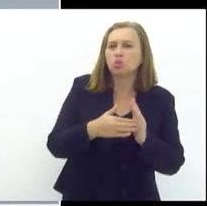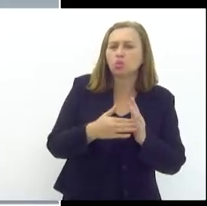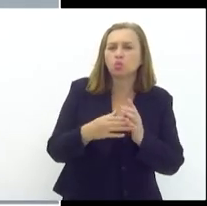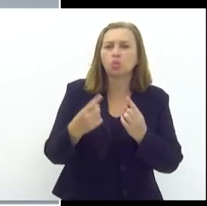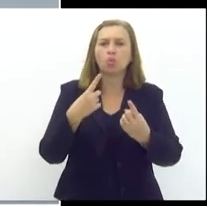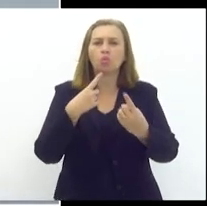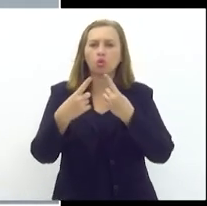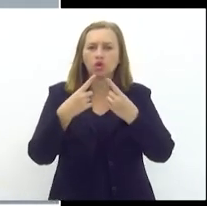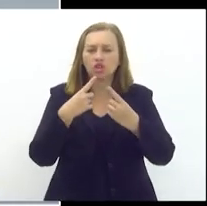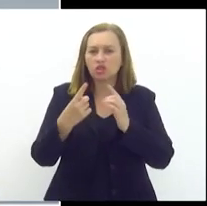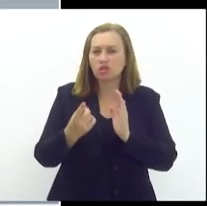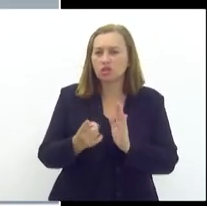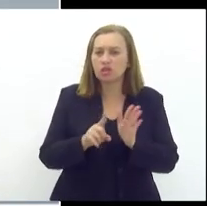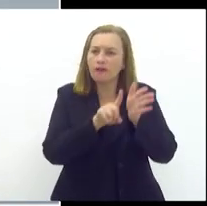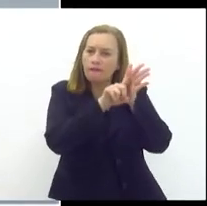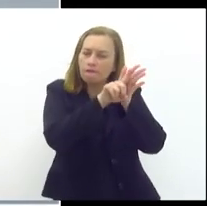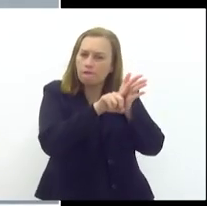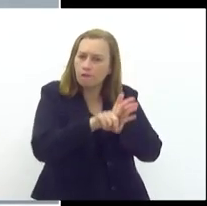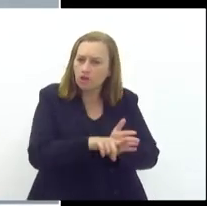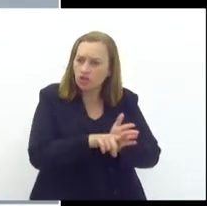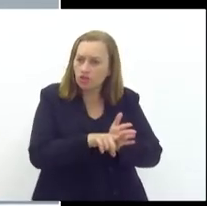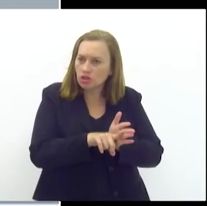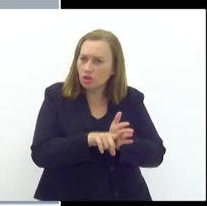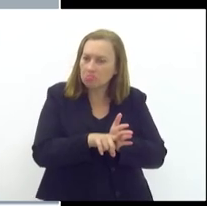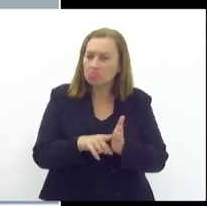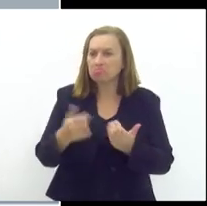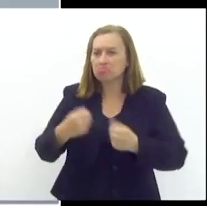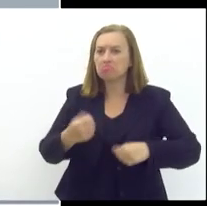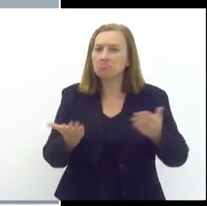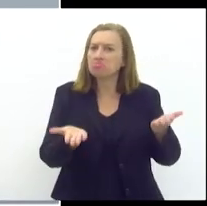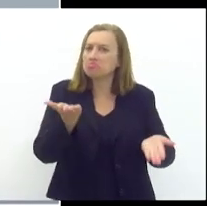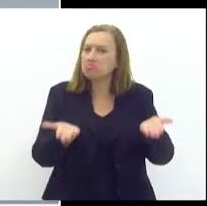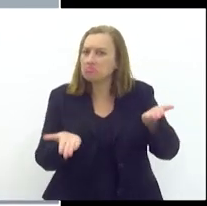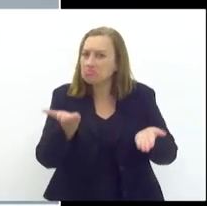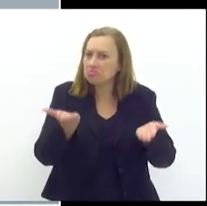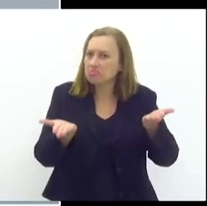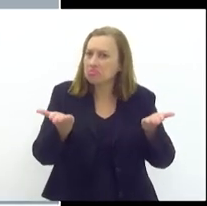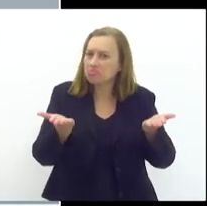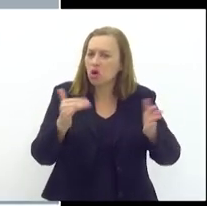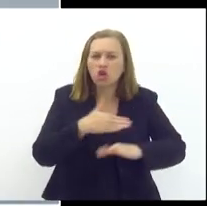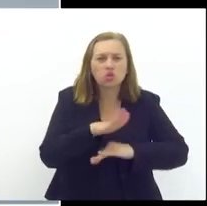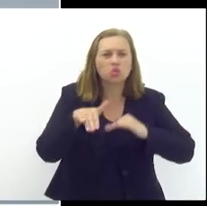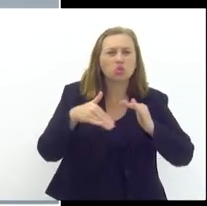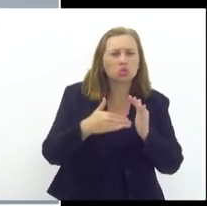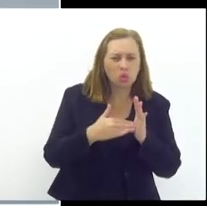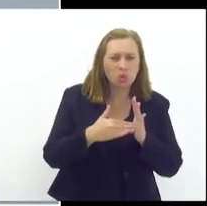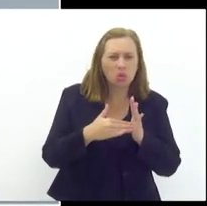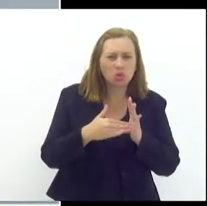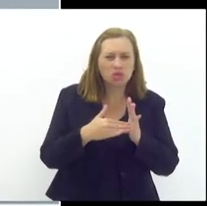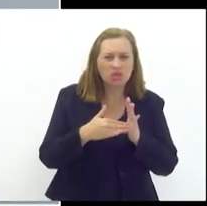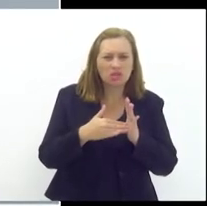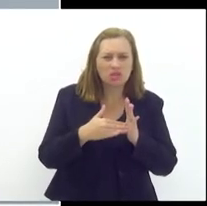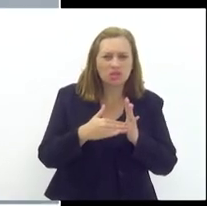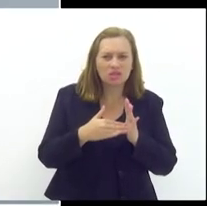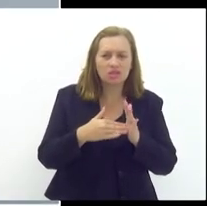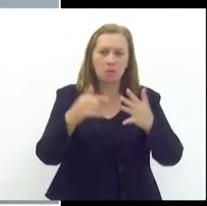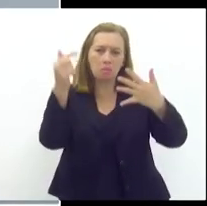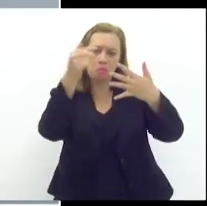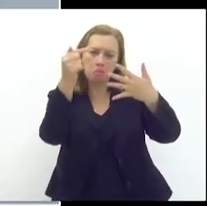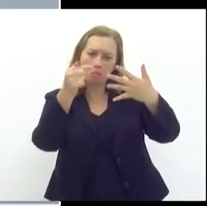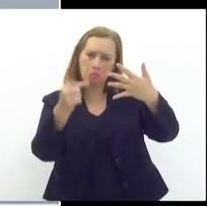fiscal ela necessita de Equilíbrio entre todas esses princípios